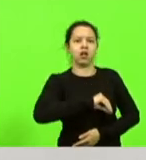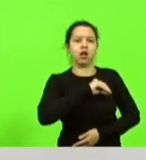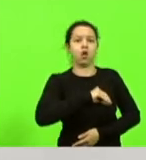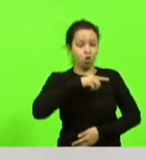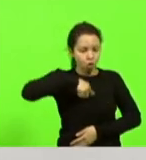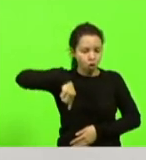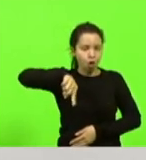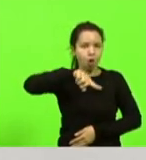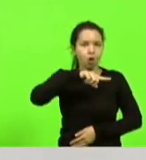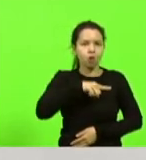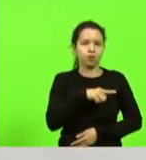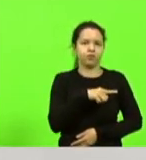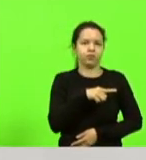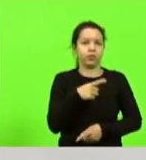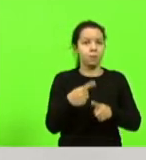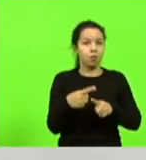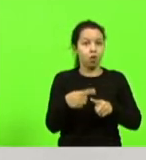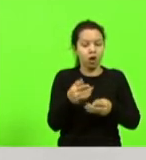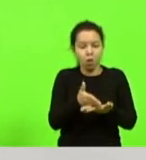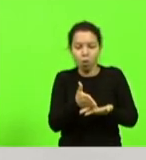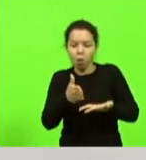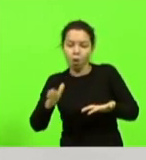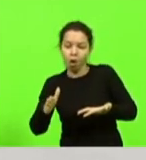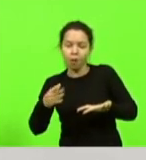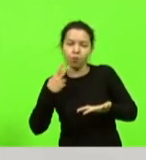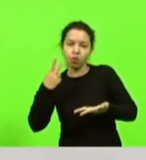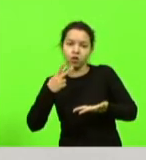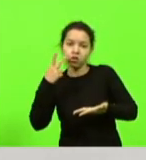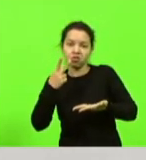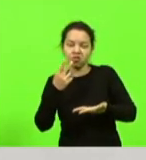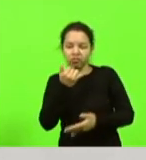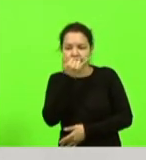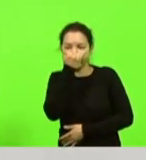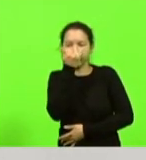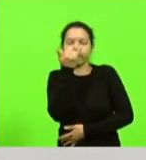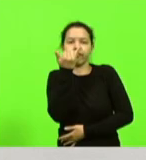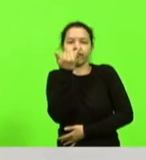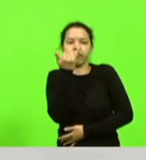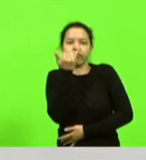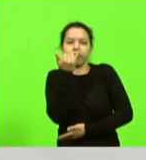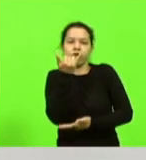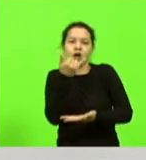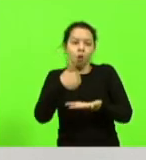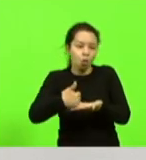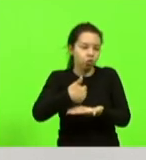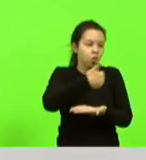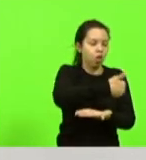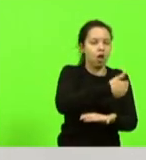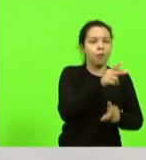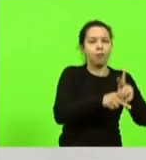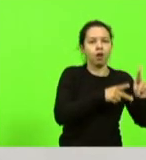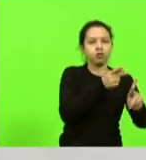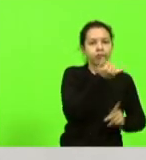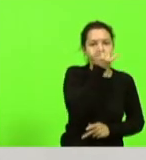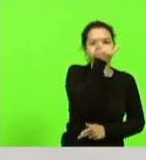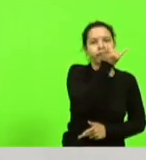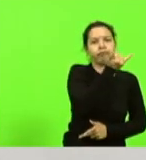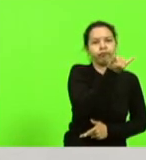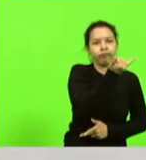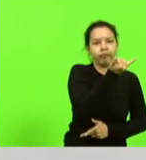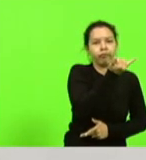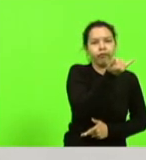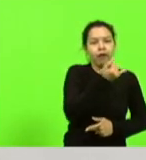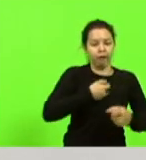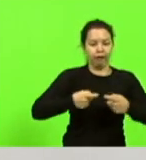Porque de um lado fica um político frustrado, do outro lado tem uma população frustrada e uma guerra interminável